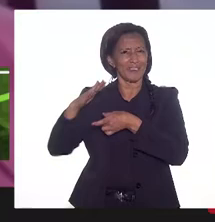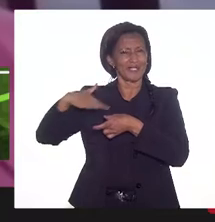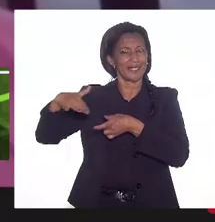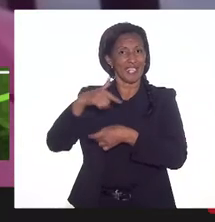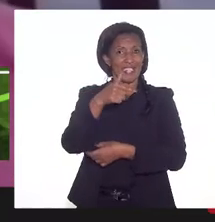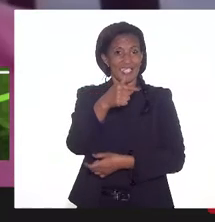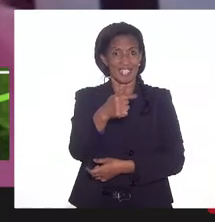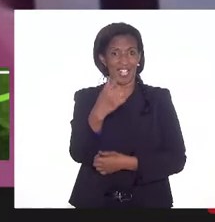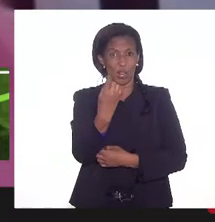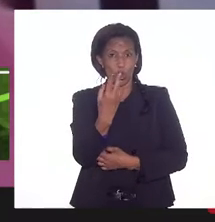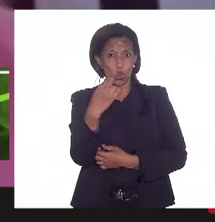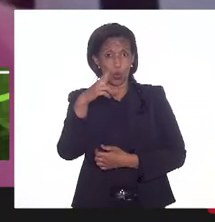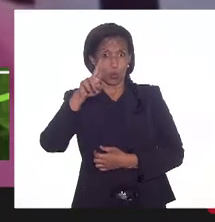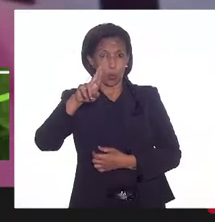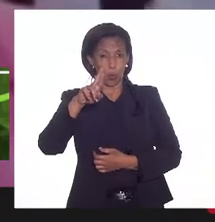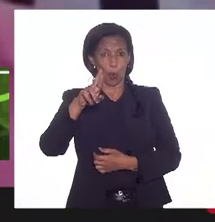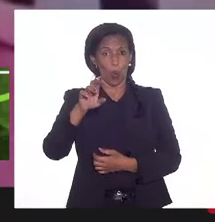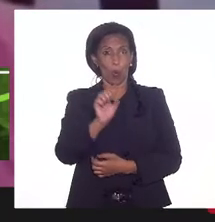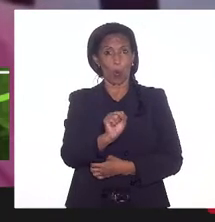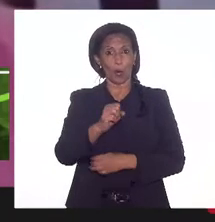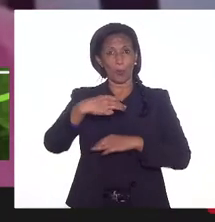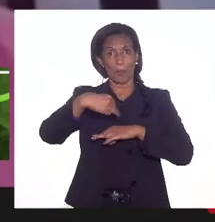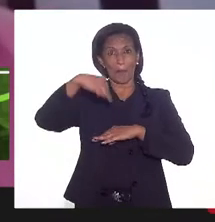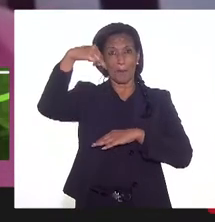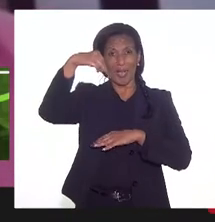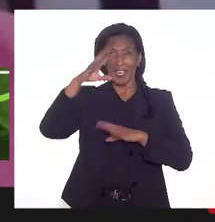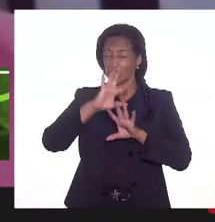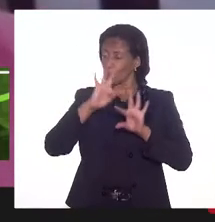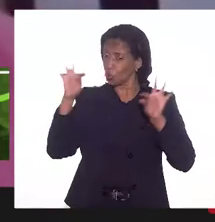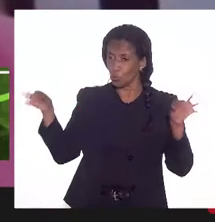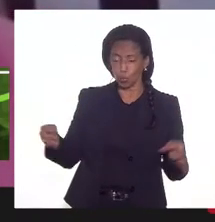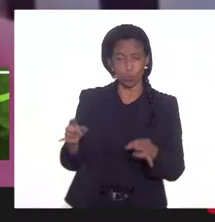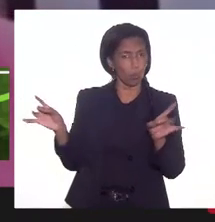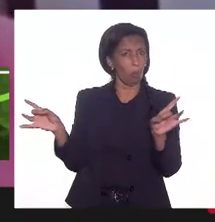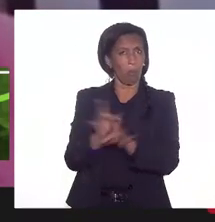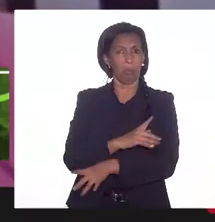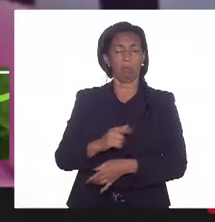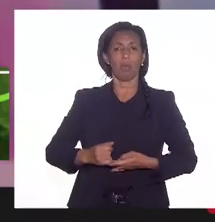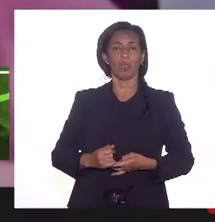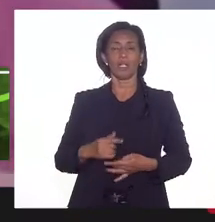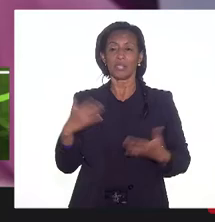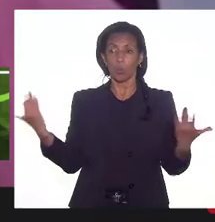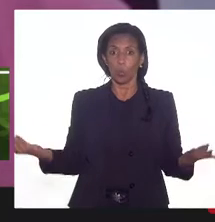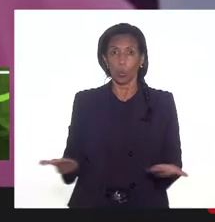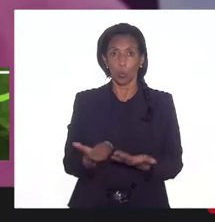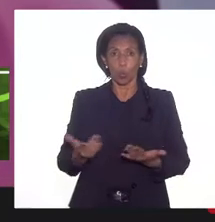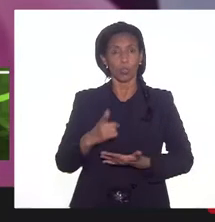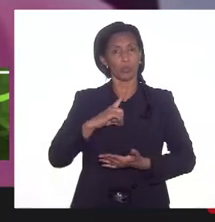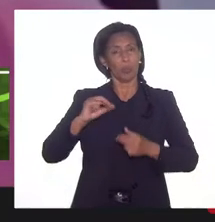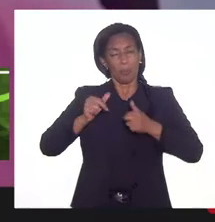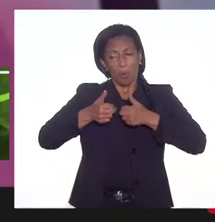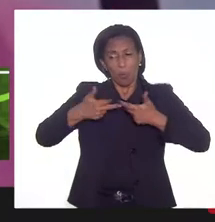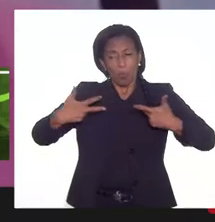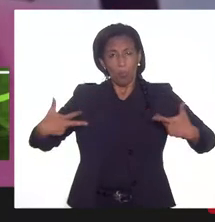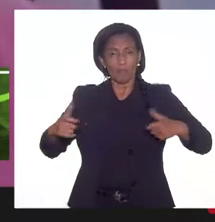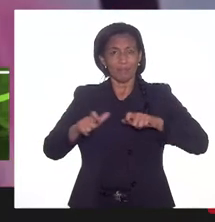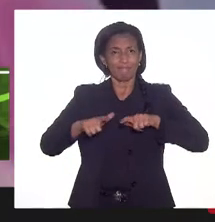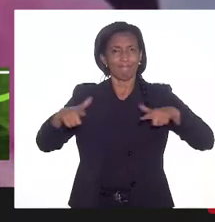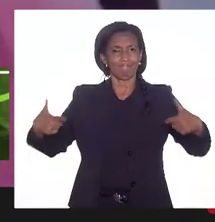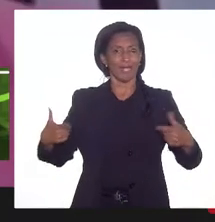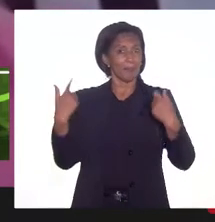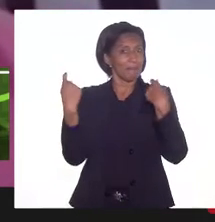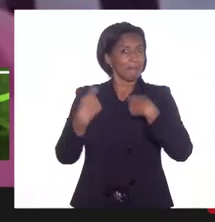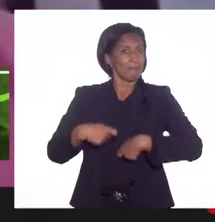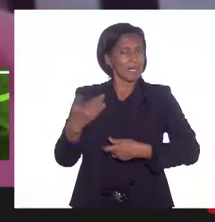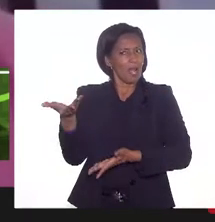sete doutores e oito mestres e todos demais com licenciatura então nós hoje temos uma qualidade muito grande e a gente